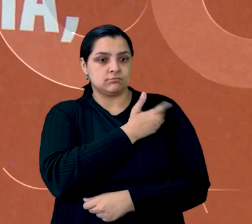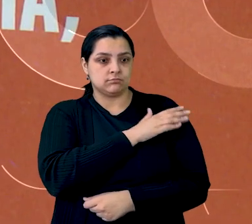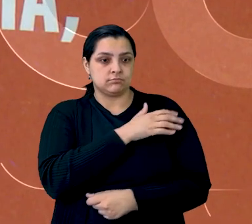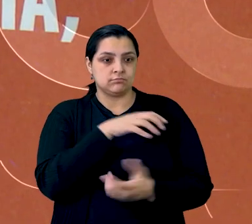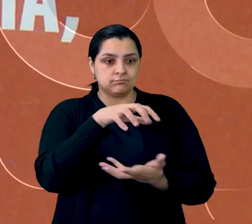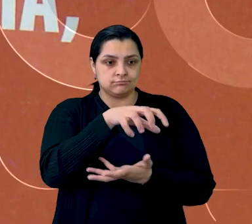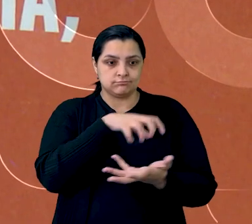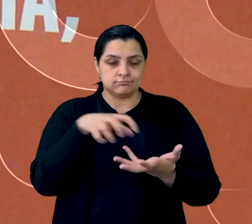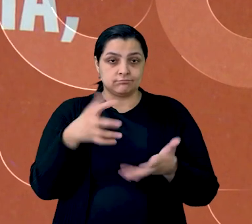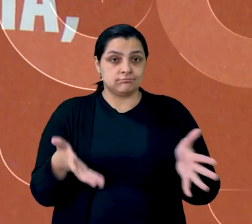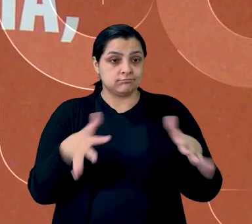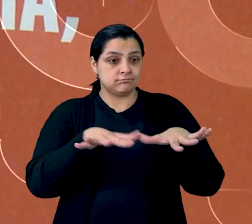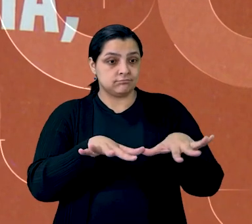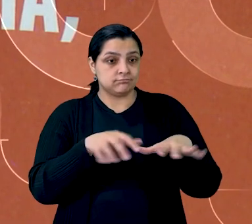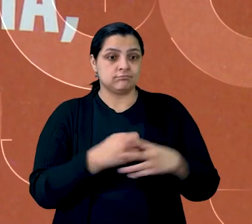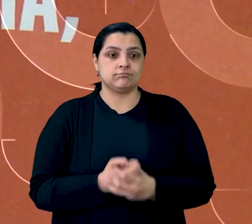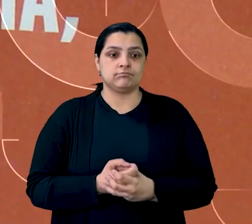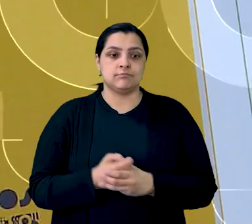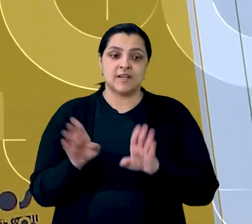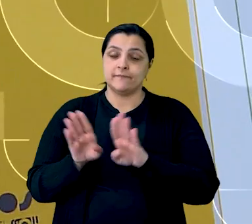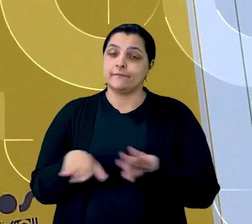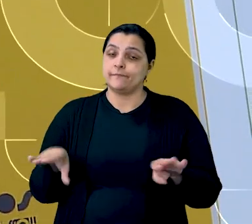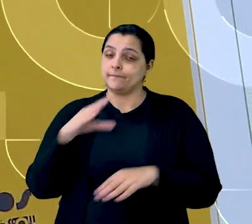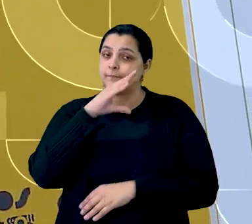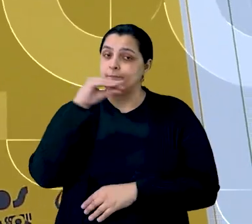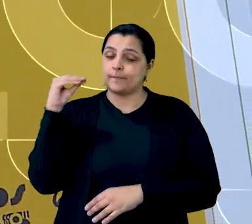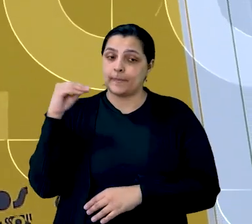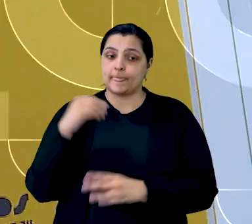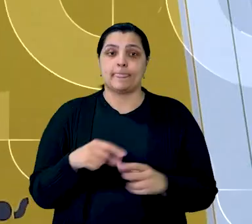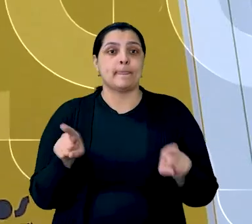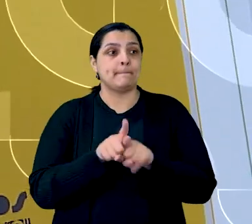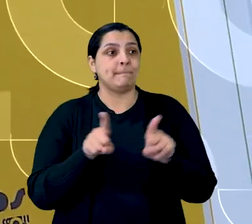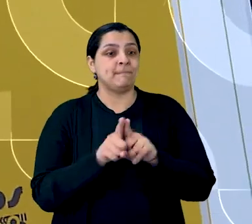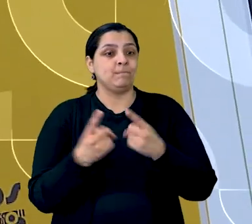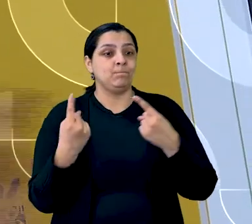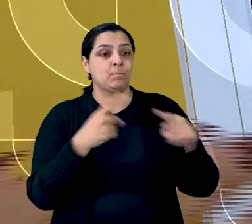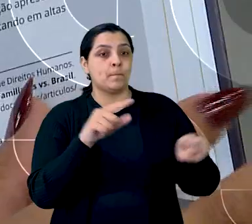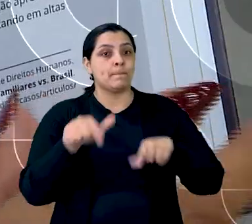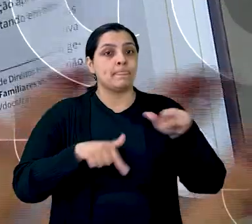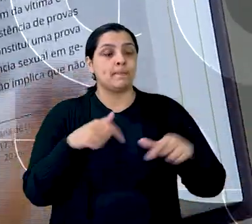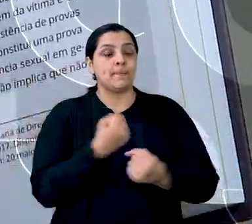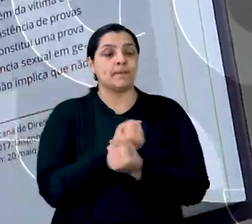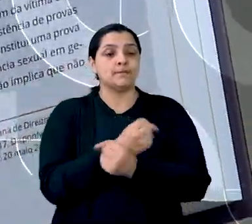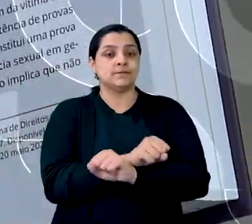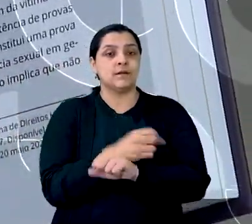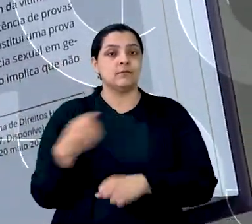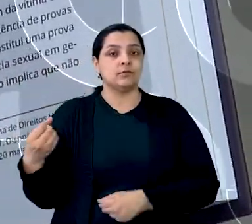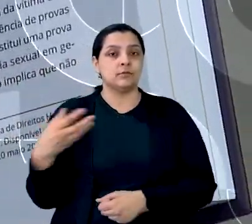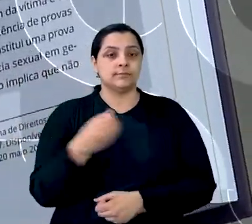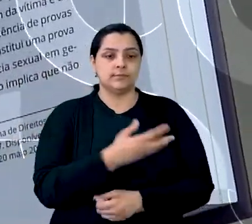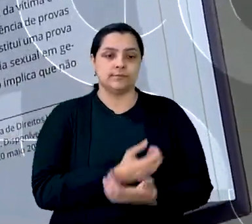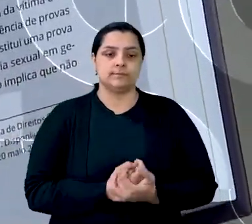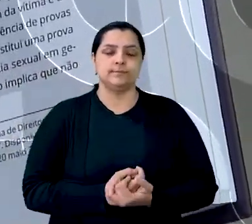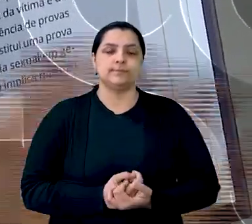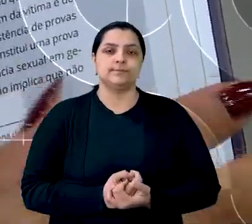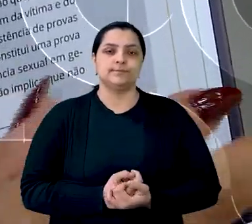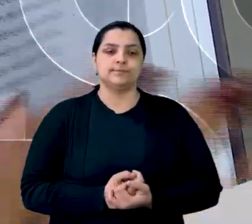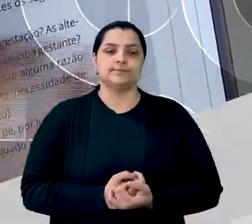antidiscriminatória, interseccional e inclusiva, infância e adolescência e enfrentamento do trabalho escravo